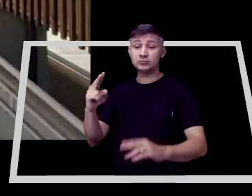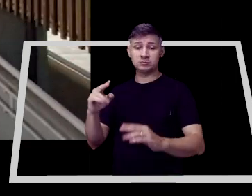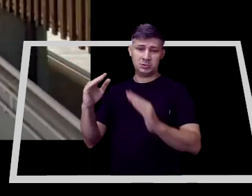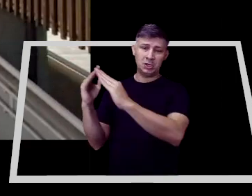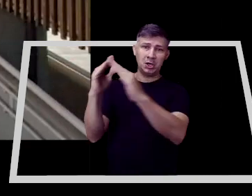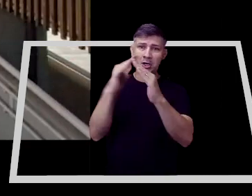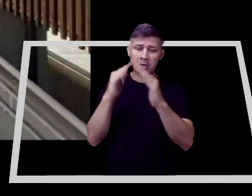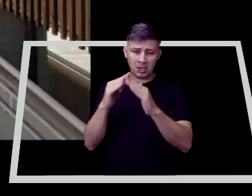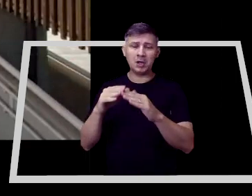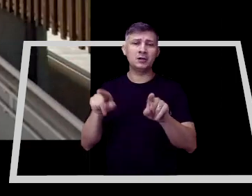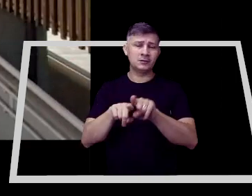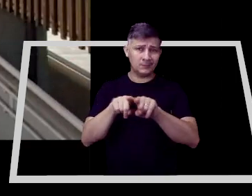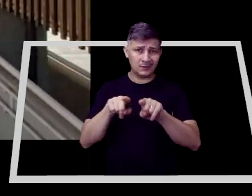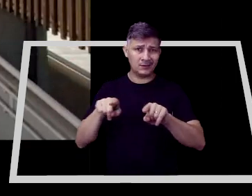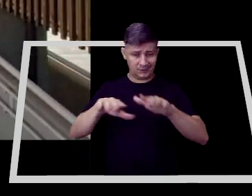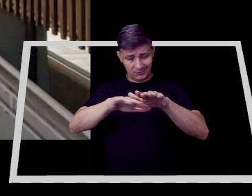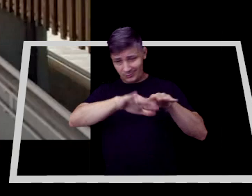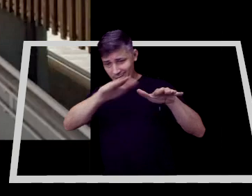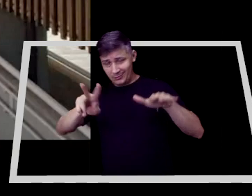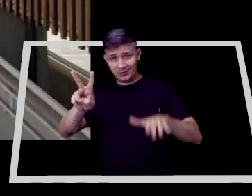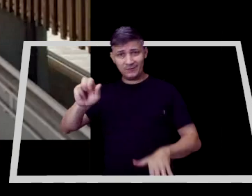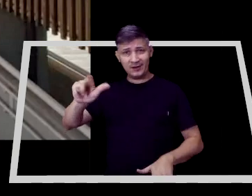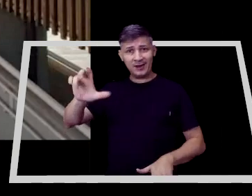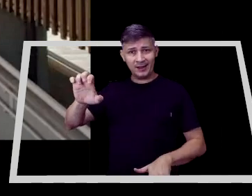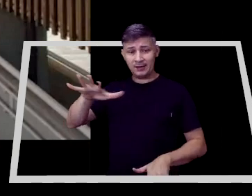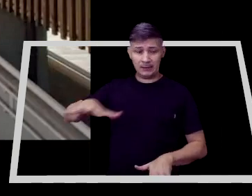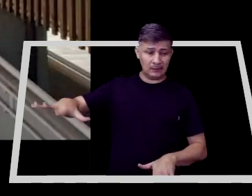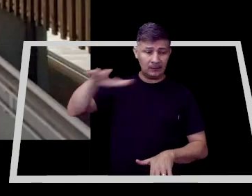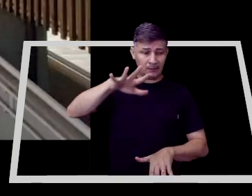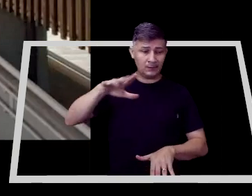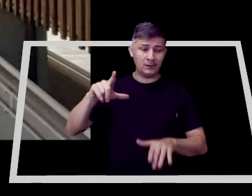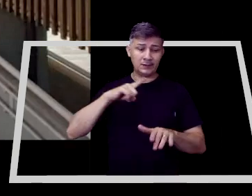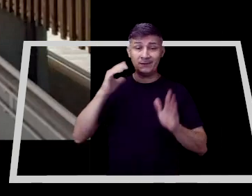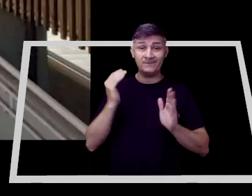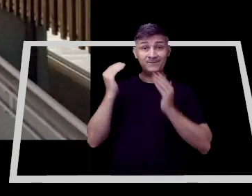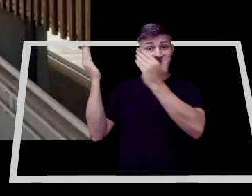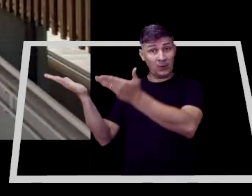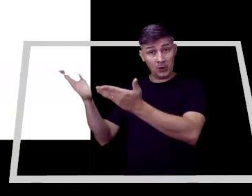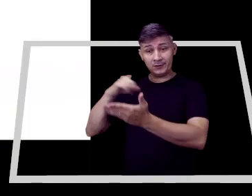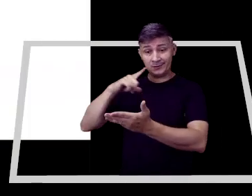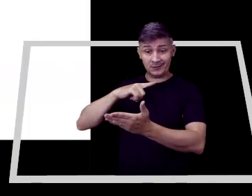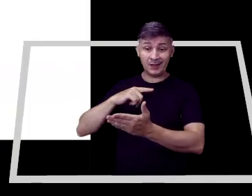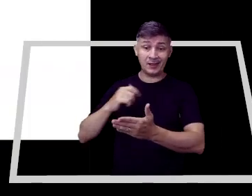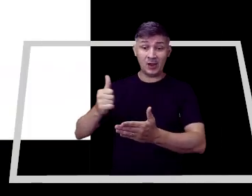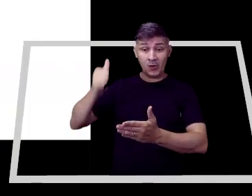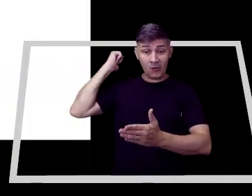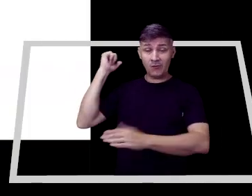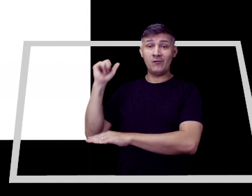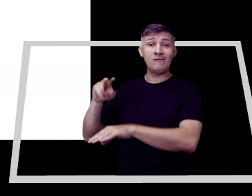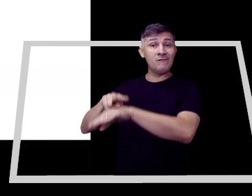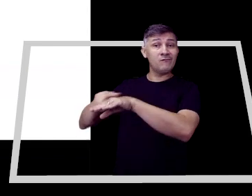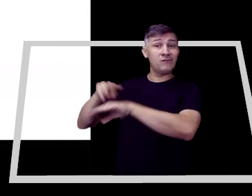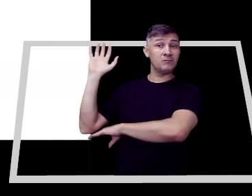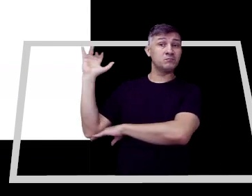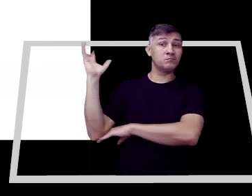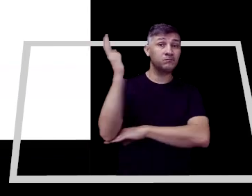o vale onde essa escola está situada e o vale oposto existe uma área verde, a ideia